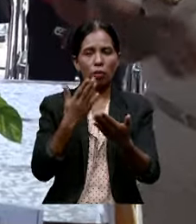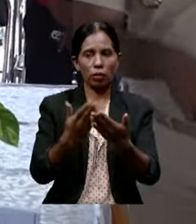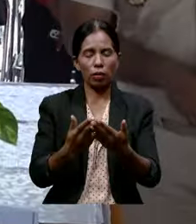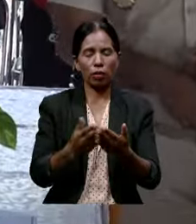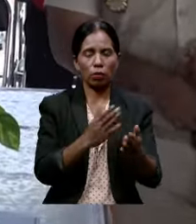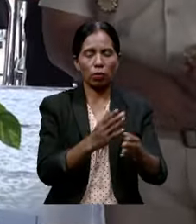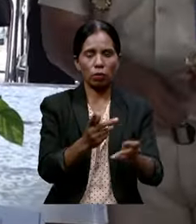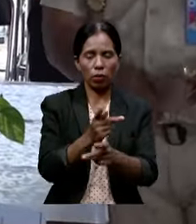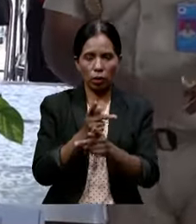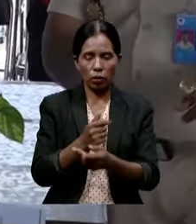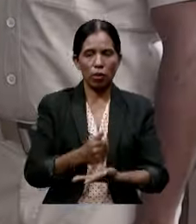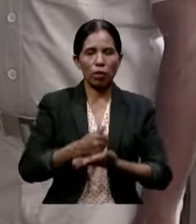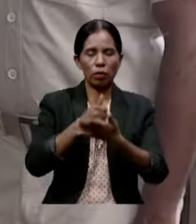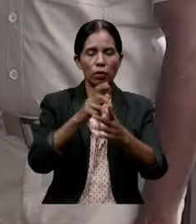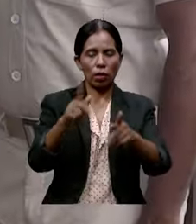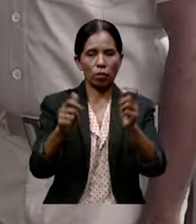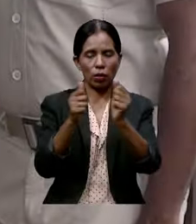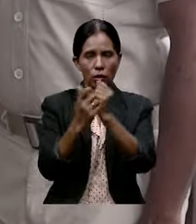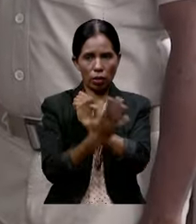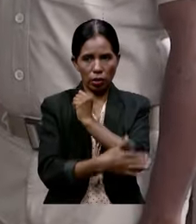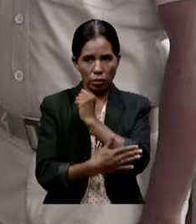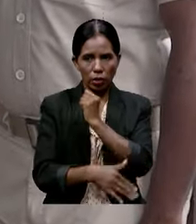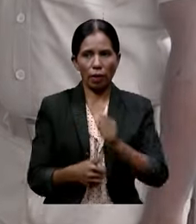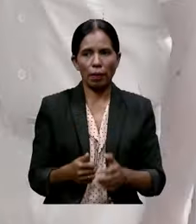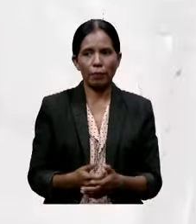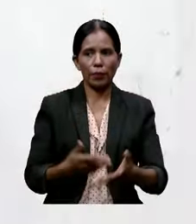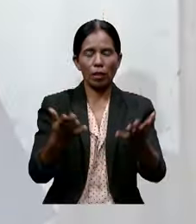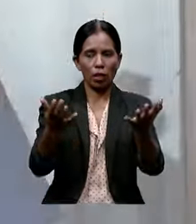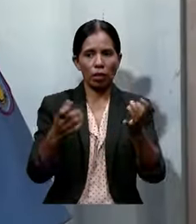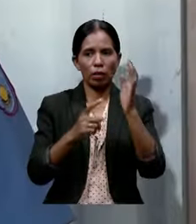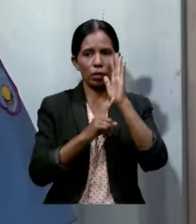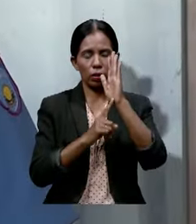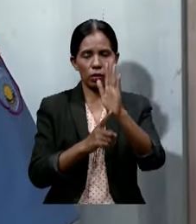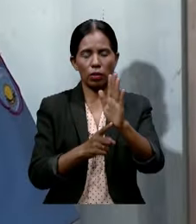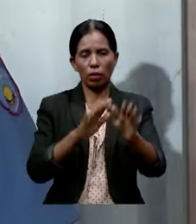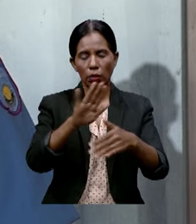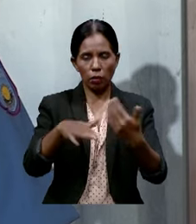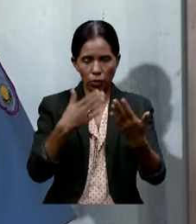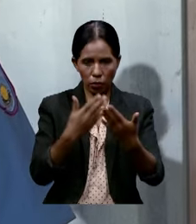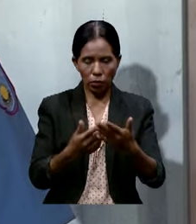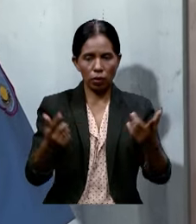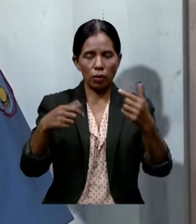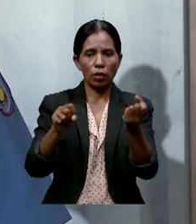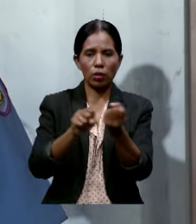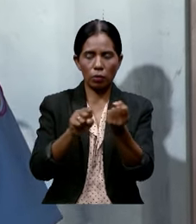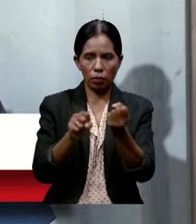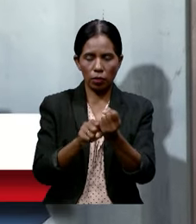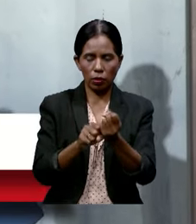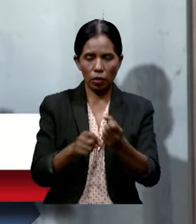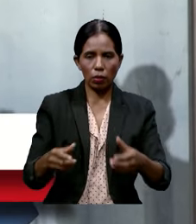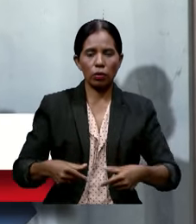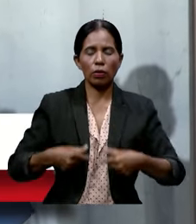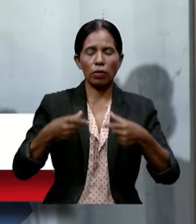di protege no servi povo no nação. Acarac informa ba imihotu nebem contribuiu ana ho di